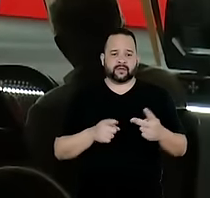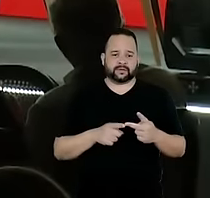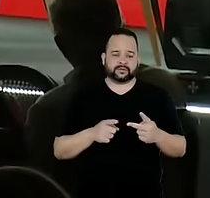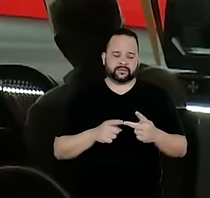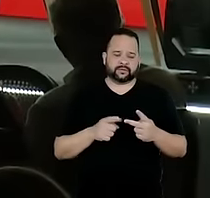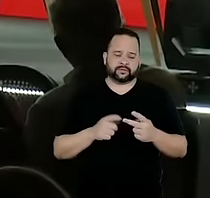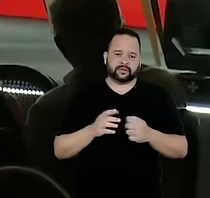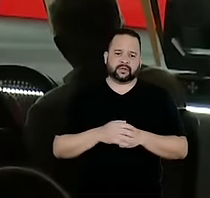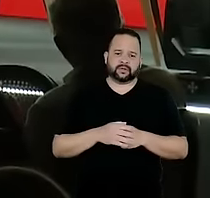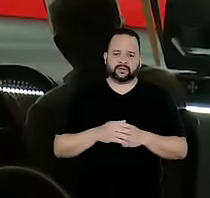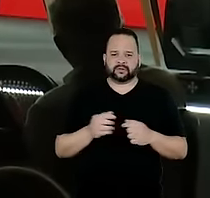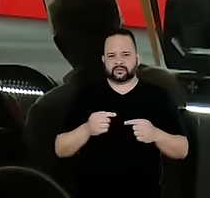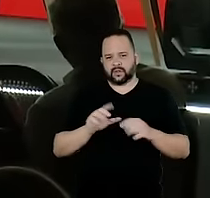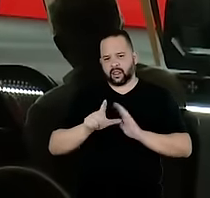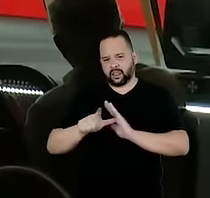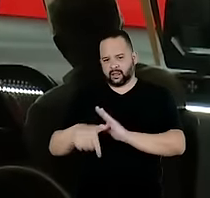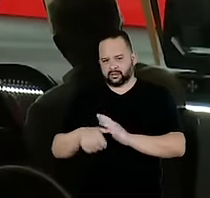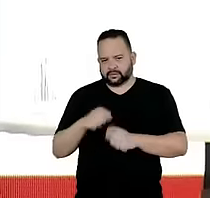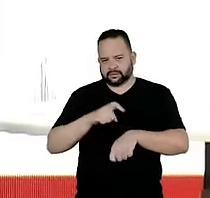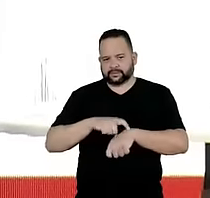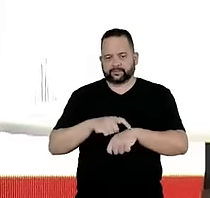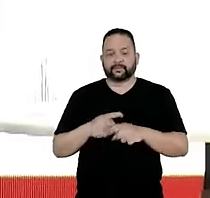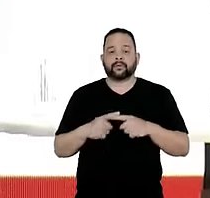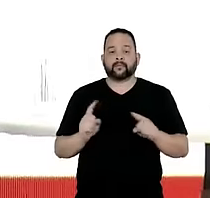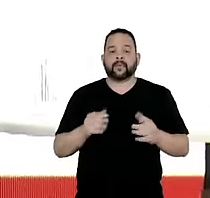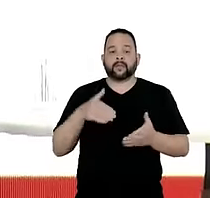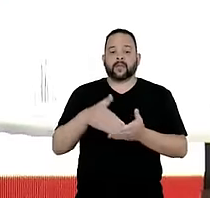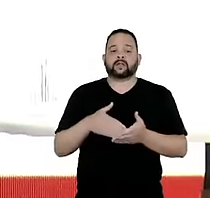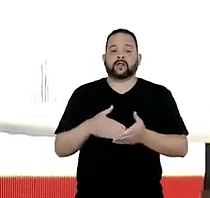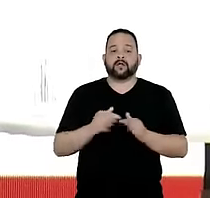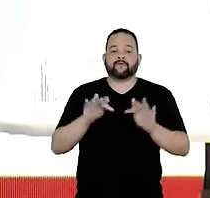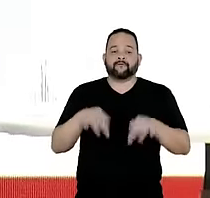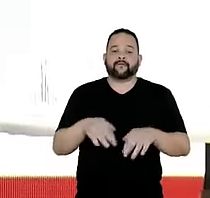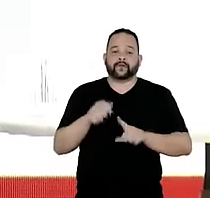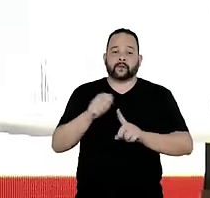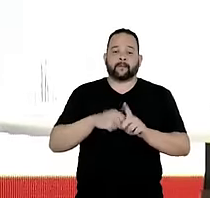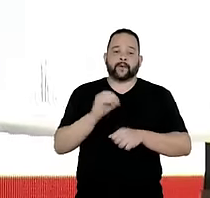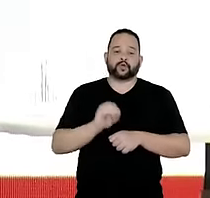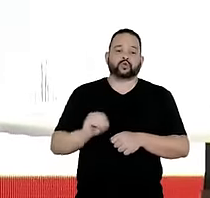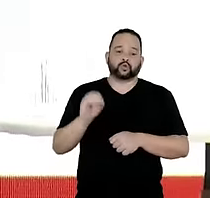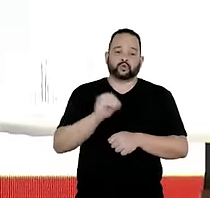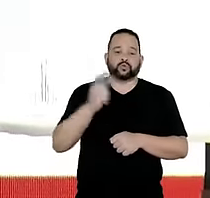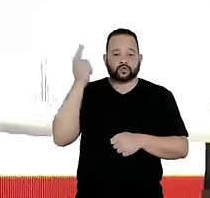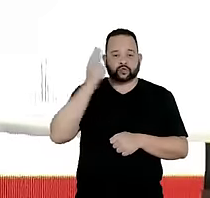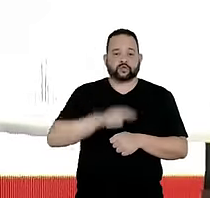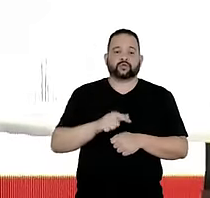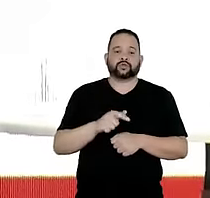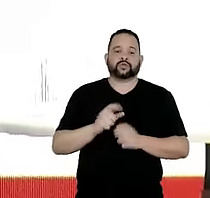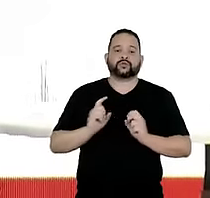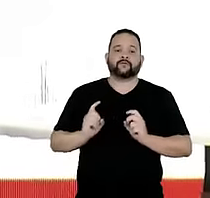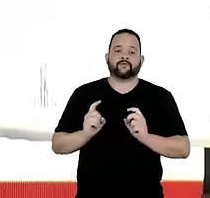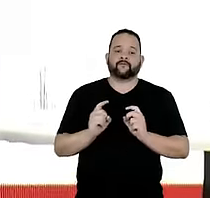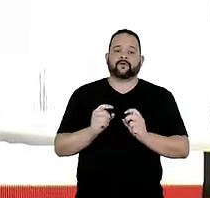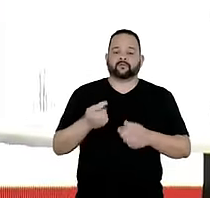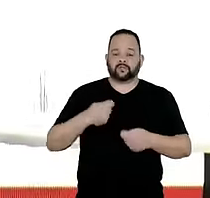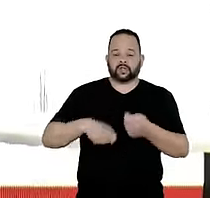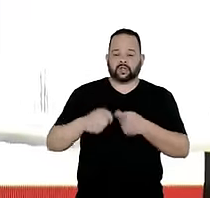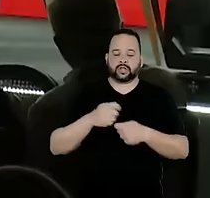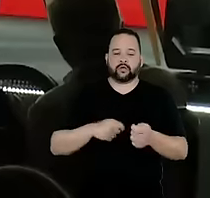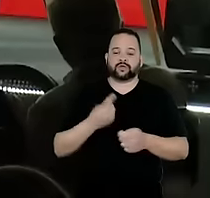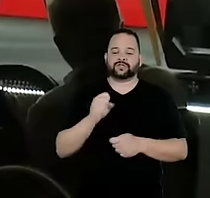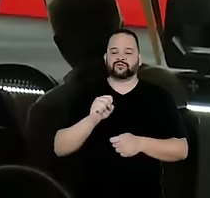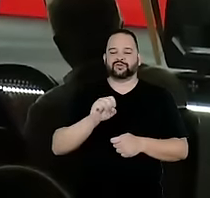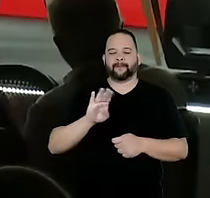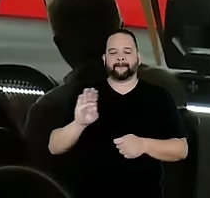mas só esse ano até fechamento de Outubro a gente conseguiu negociar no secundário R 18 bilhões deais se você volta no tempo há 3